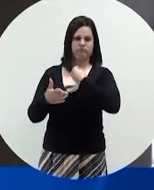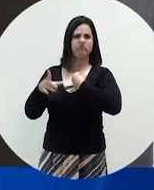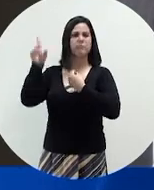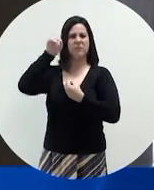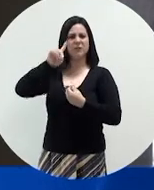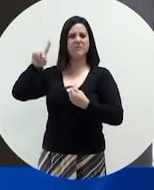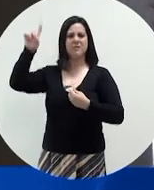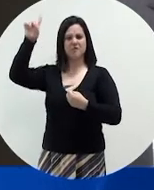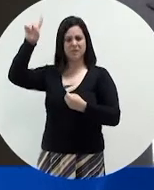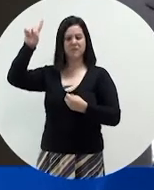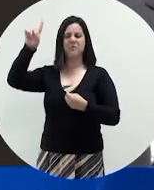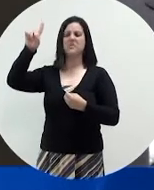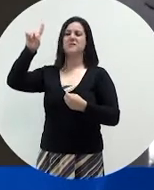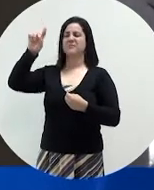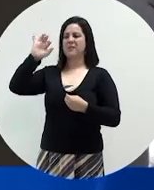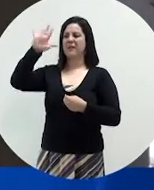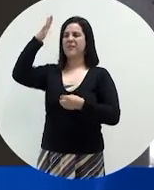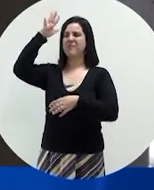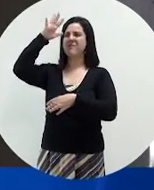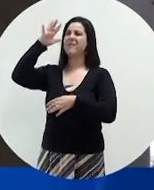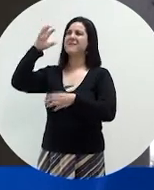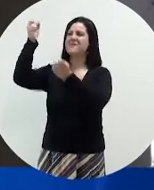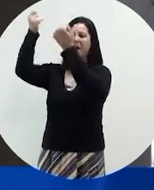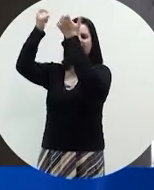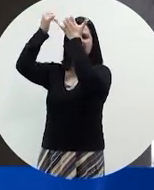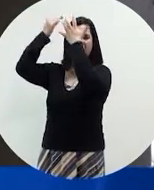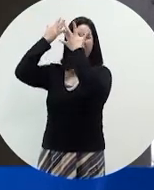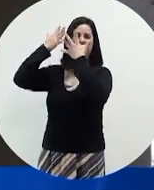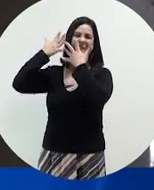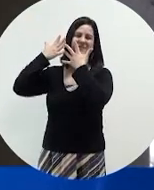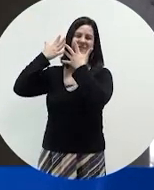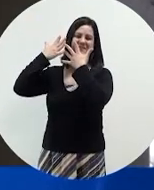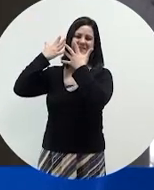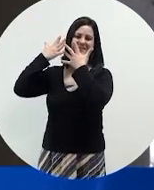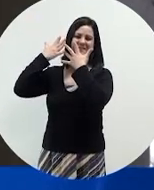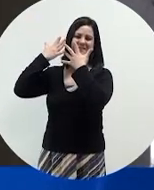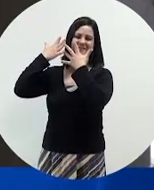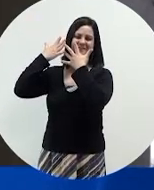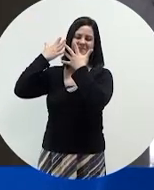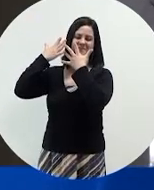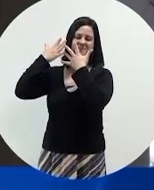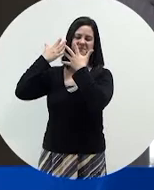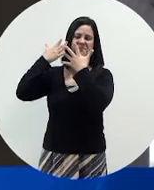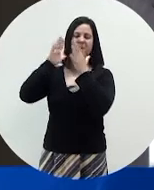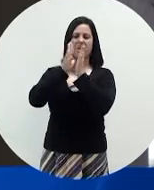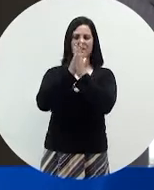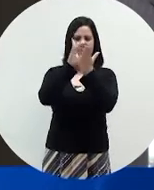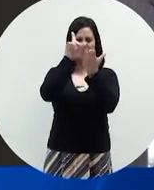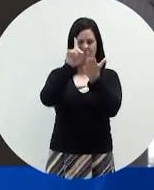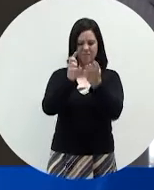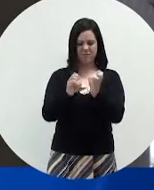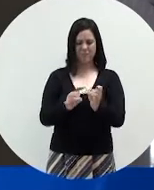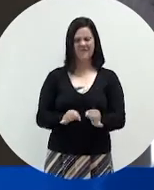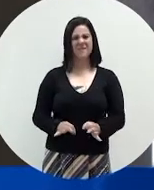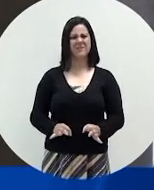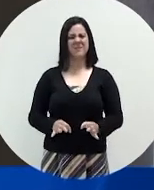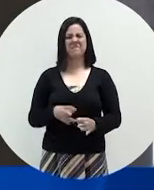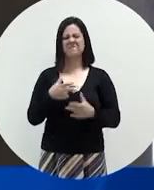a Deus, porquanto é necessário que aquele que se aproxima de Deus creia que